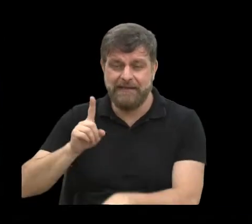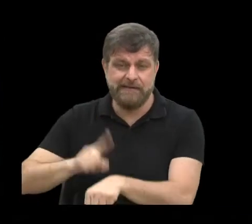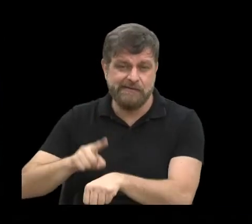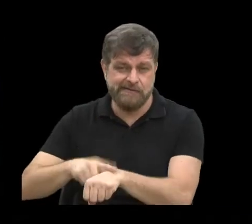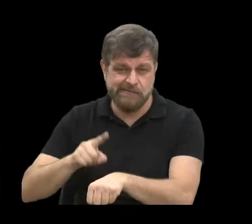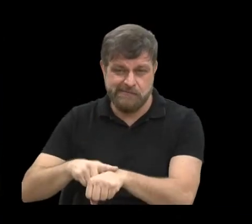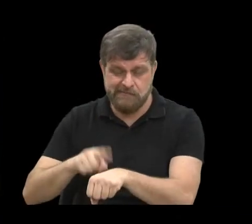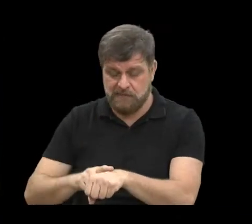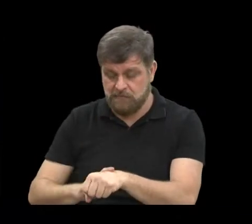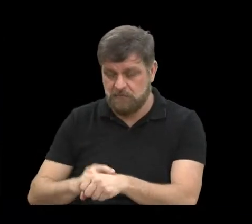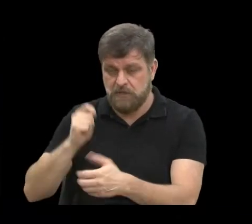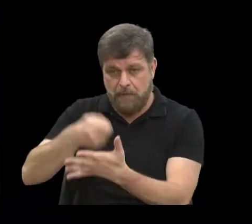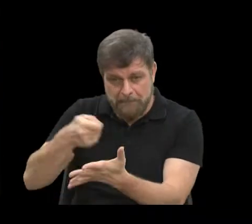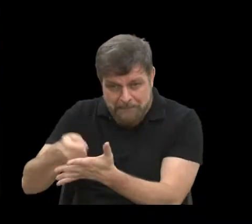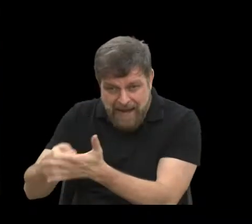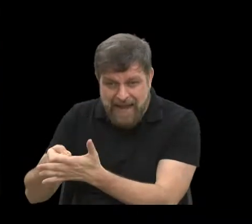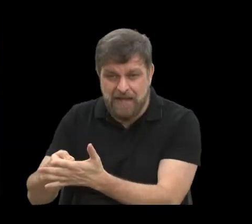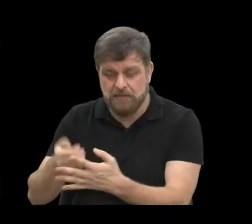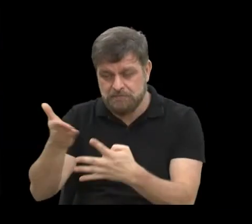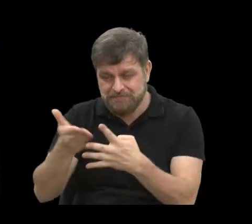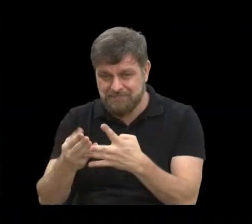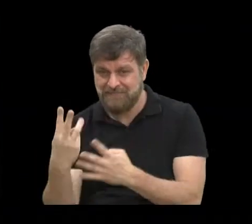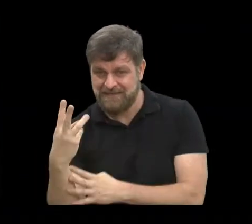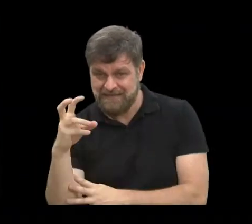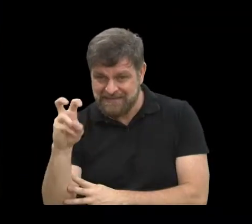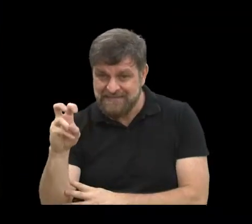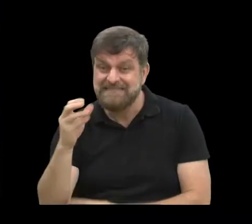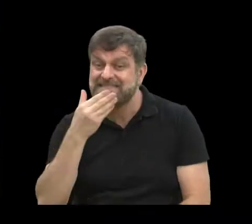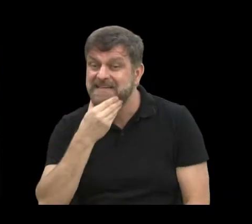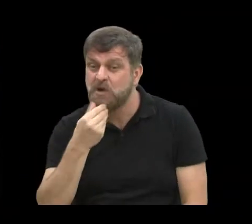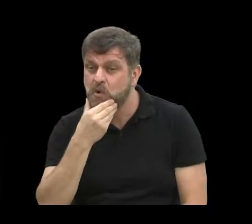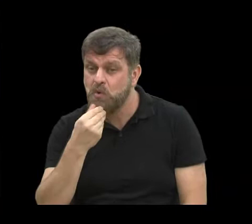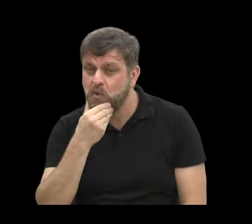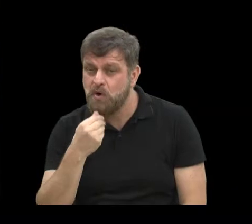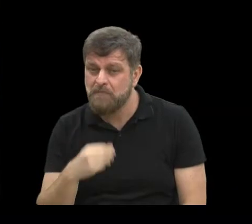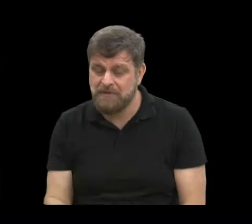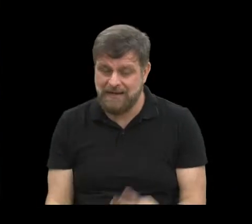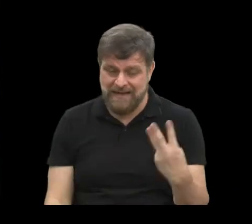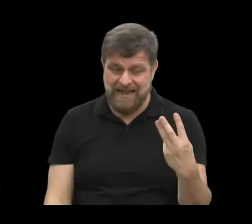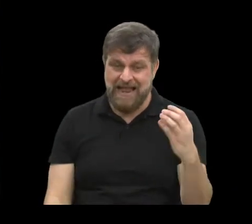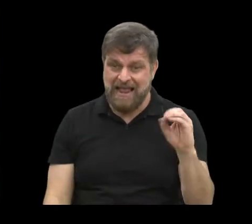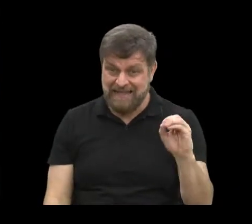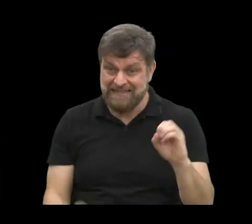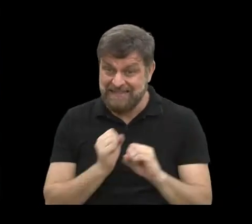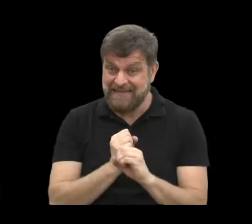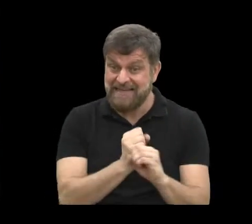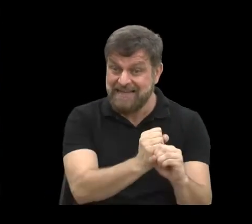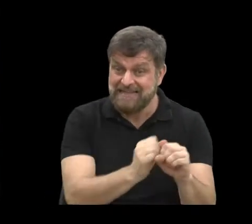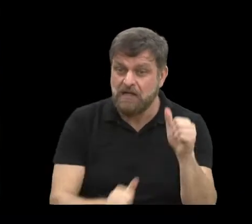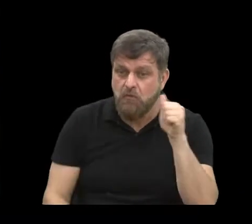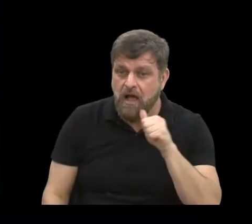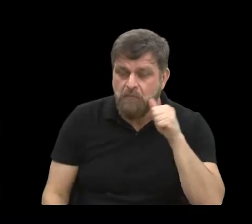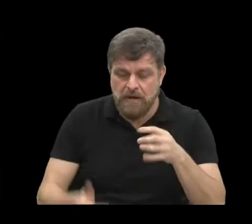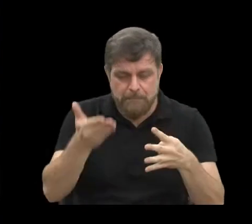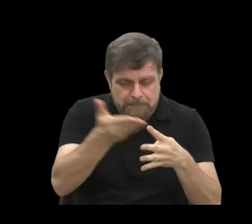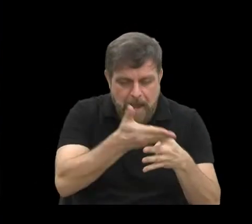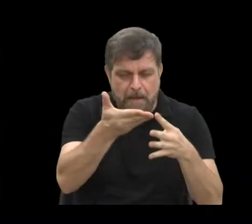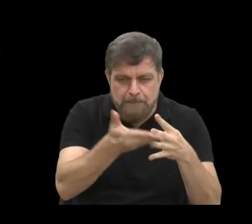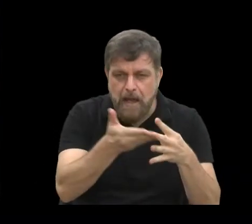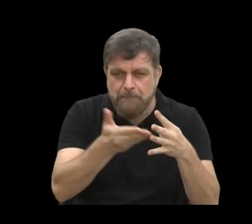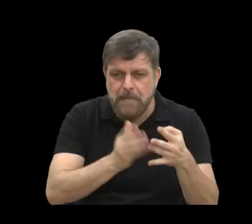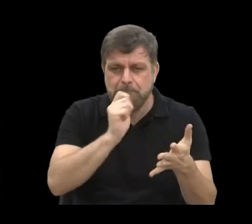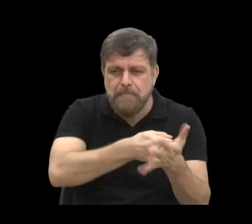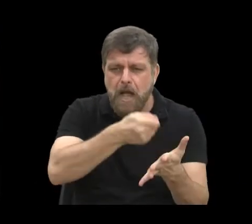qual é o tempo de contribuição necessário? 35 anos para o homem e 30 anos de contribuição para a